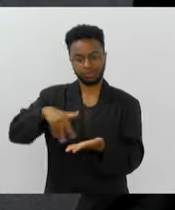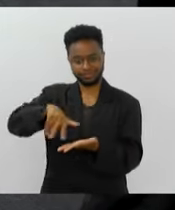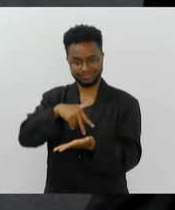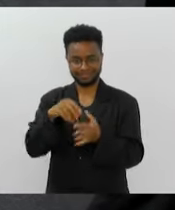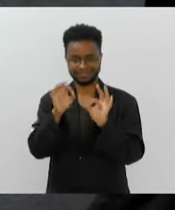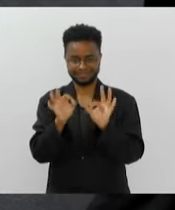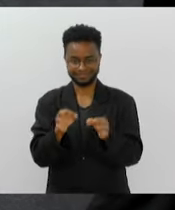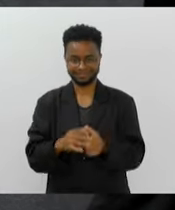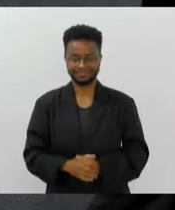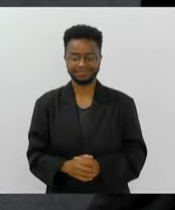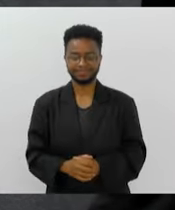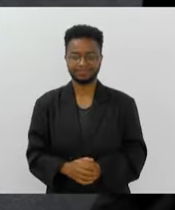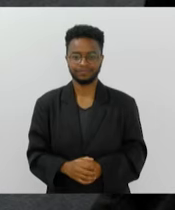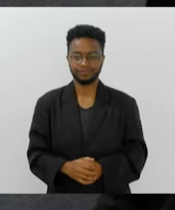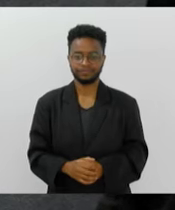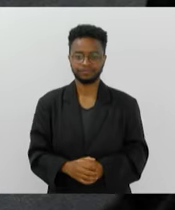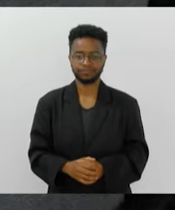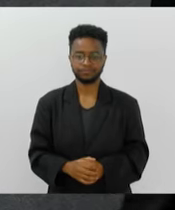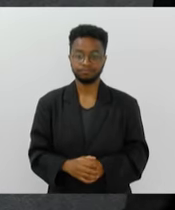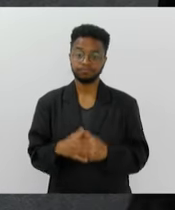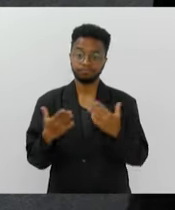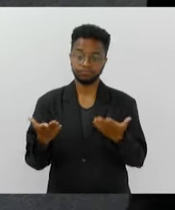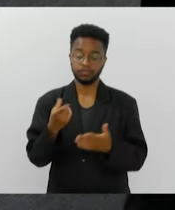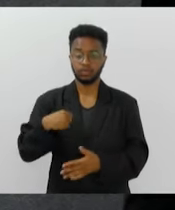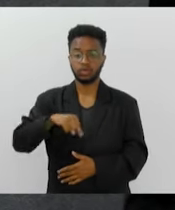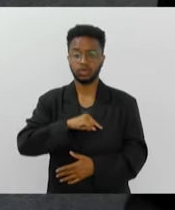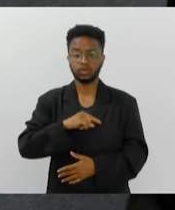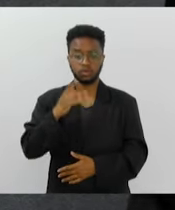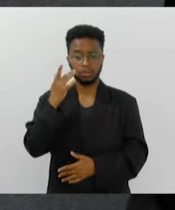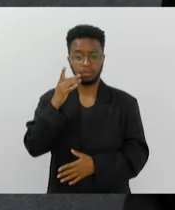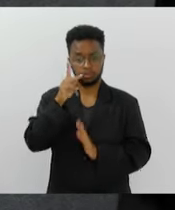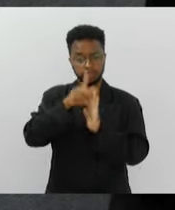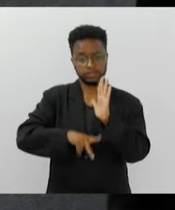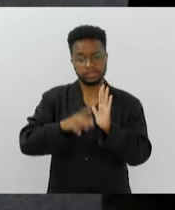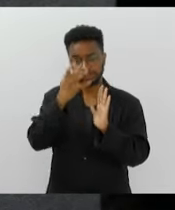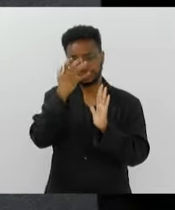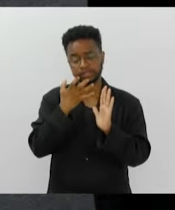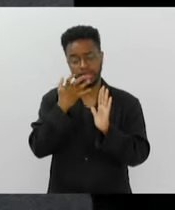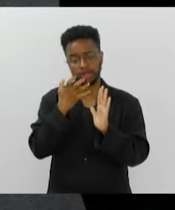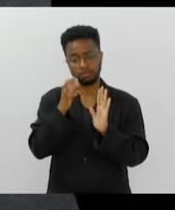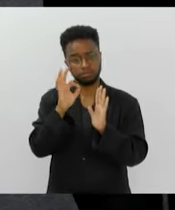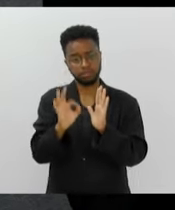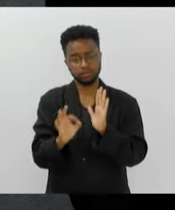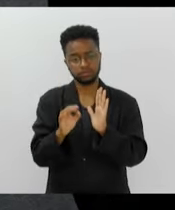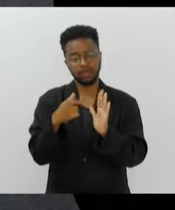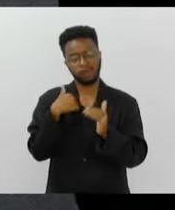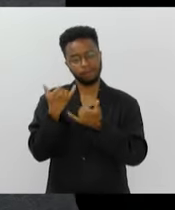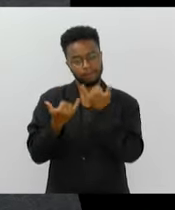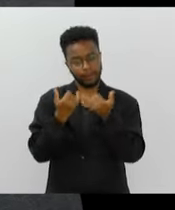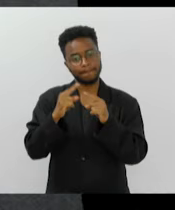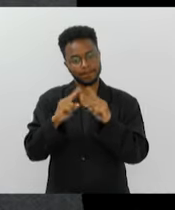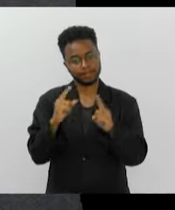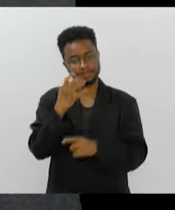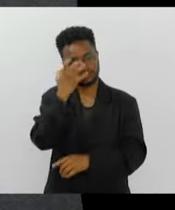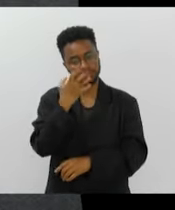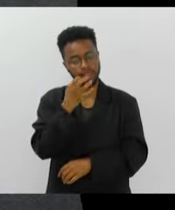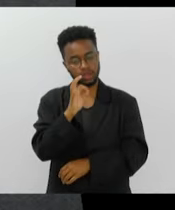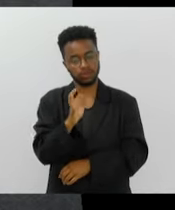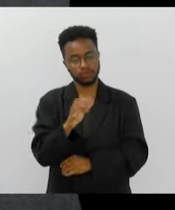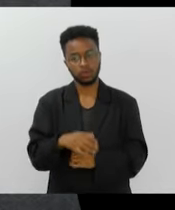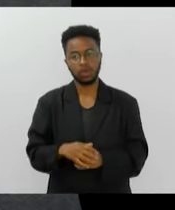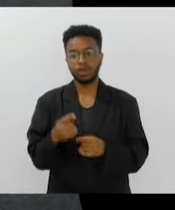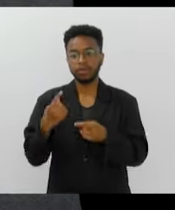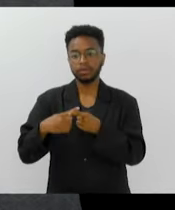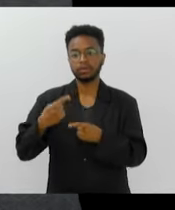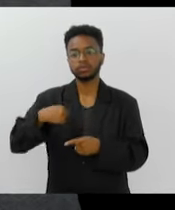bailar e mas o projeto é muito sério é muito sério brincadeira parte a gente tá falando